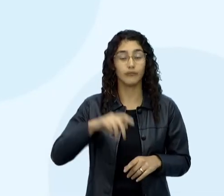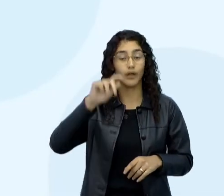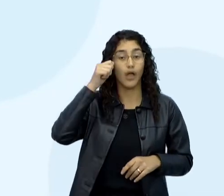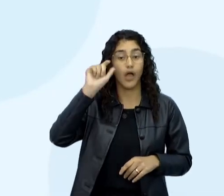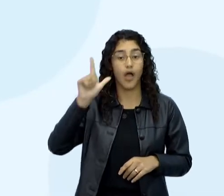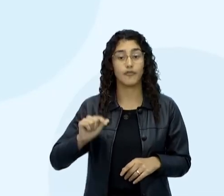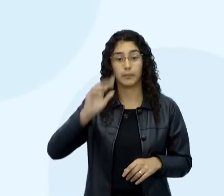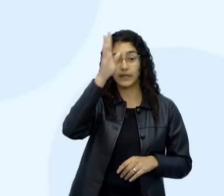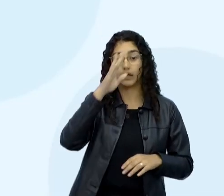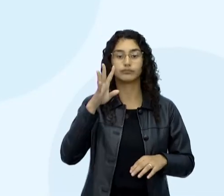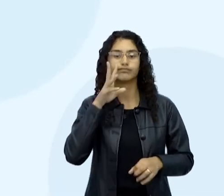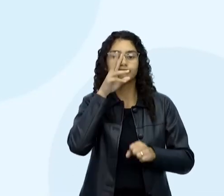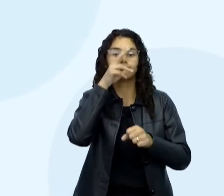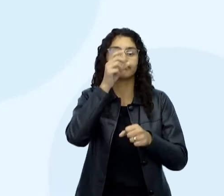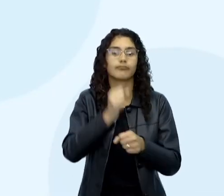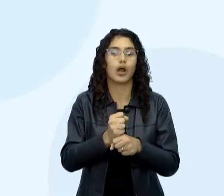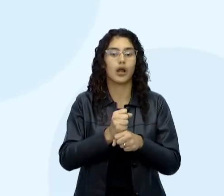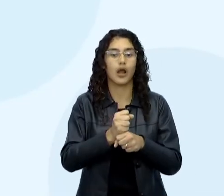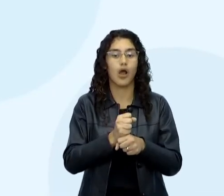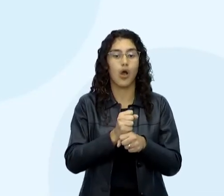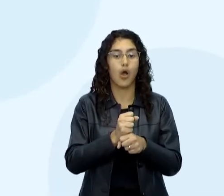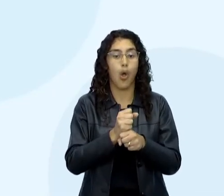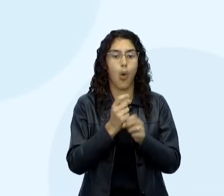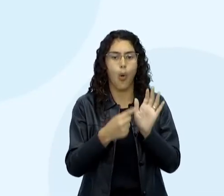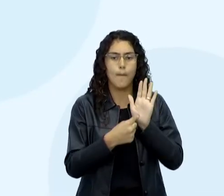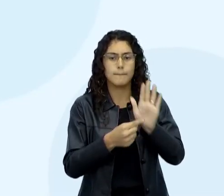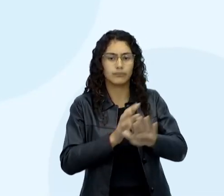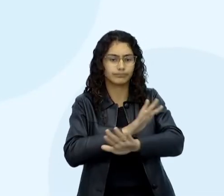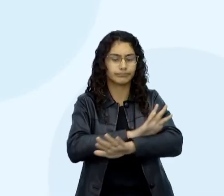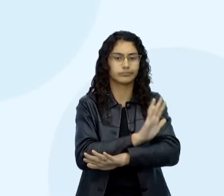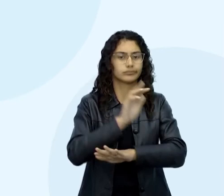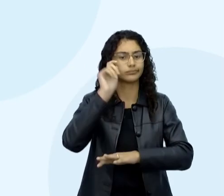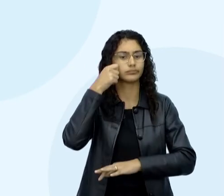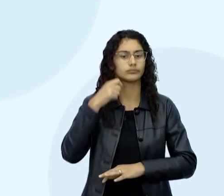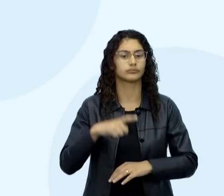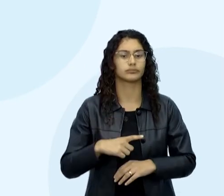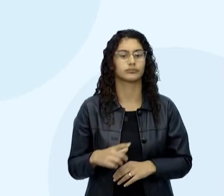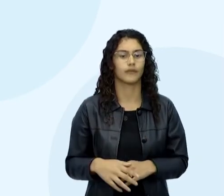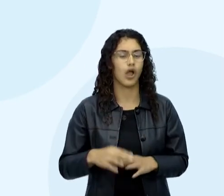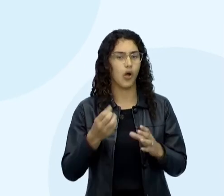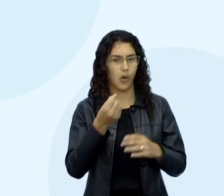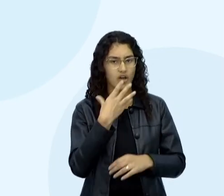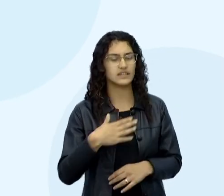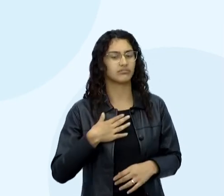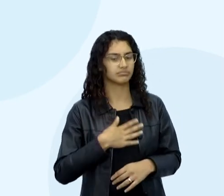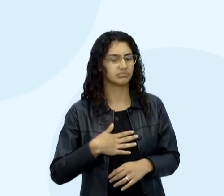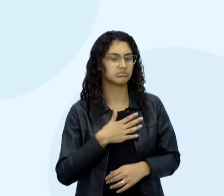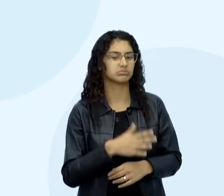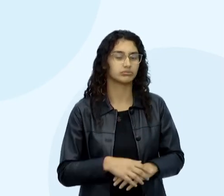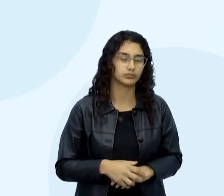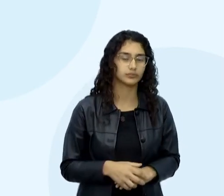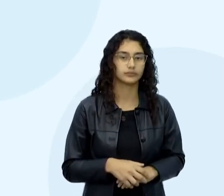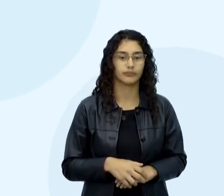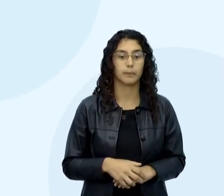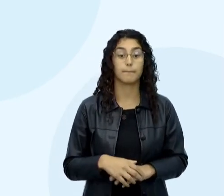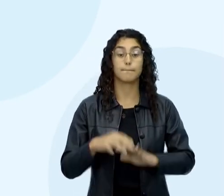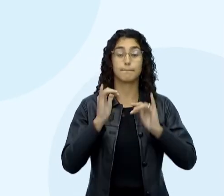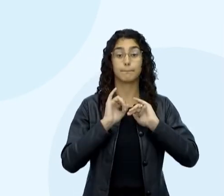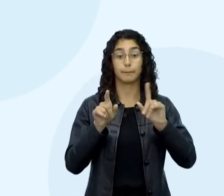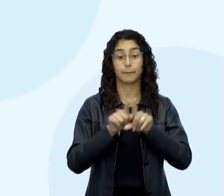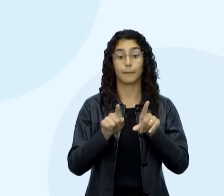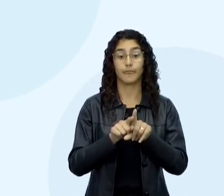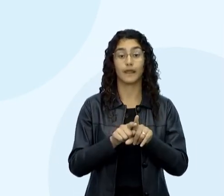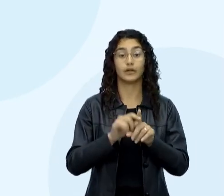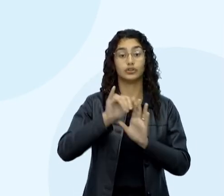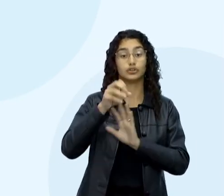afro-brasileira é símbolo de resistência contra a discriminação racial. Ah, eu vou me permitir colocar isso aqui. Achei ótimo essa ideia, eu também vou. Maravilhosa nessa. Reportagem. Achei na verdade, olha, Jornal